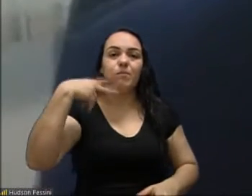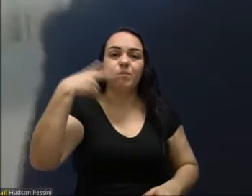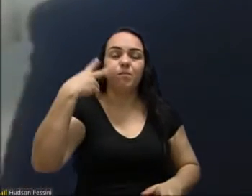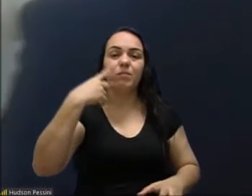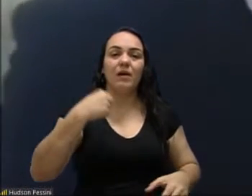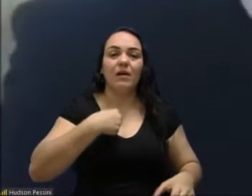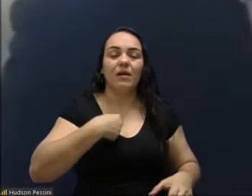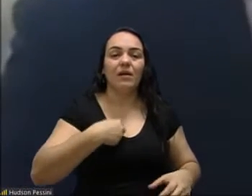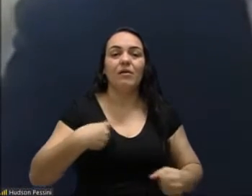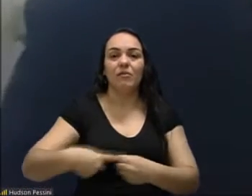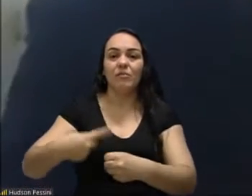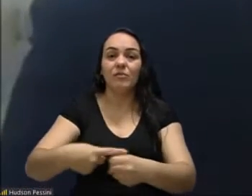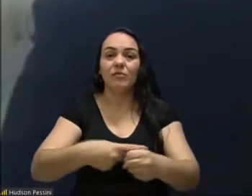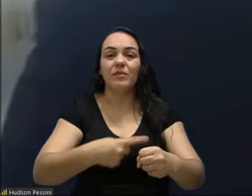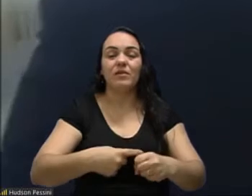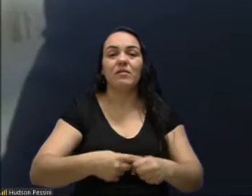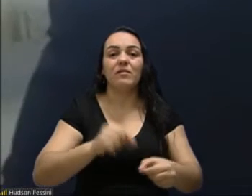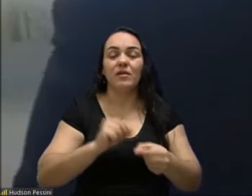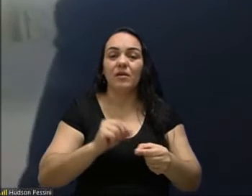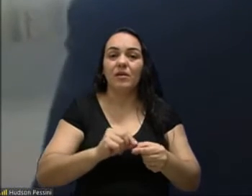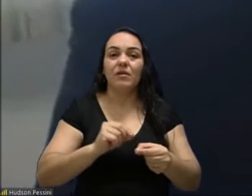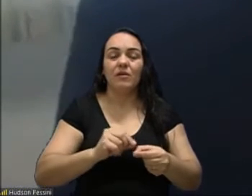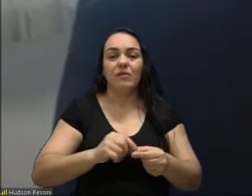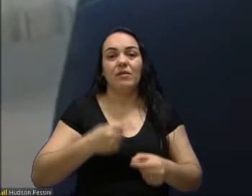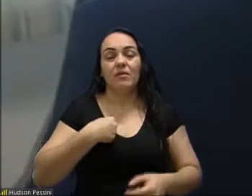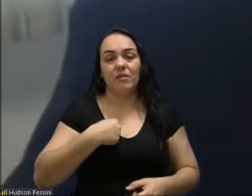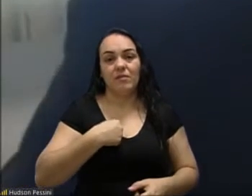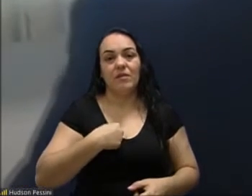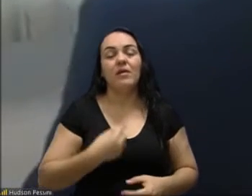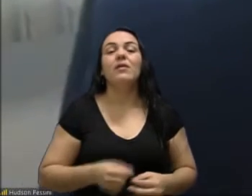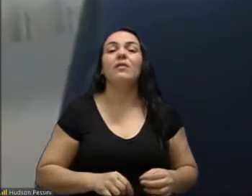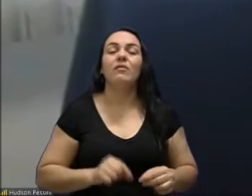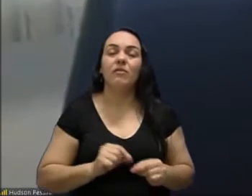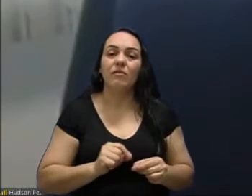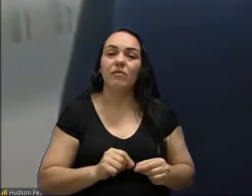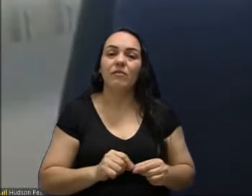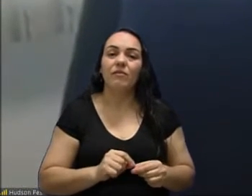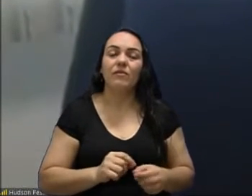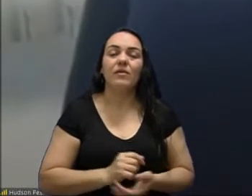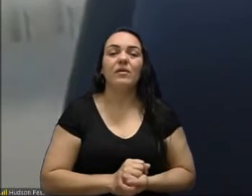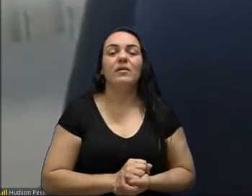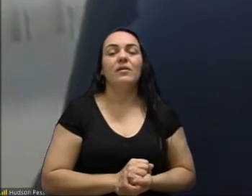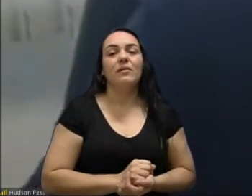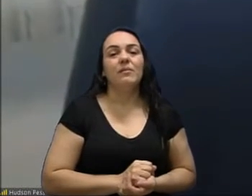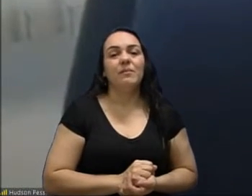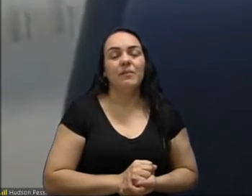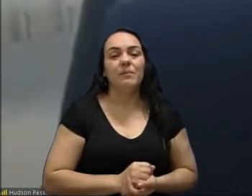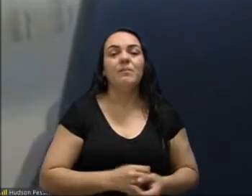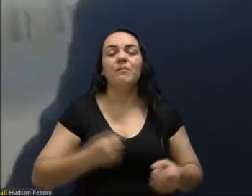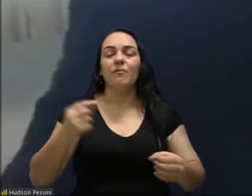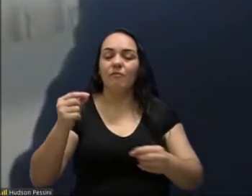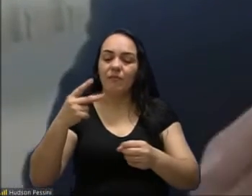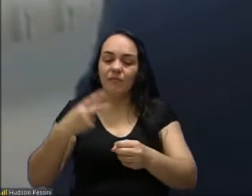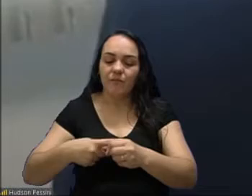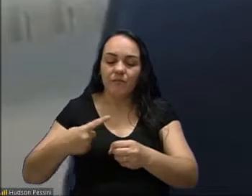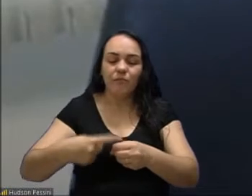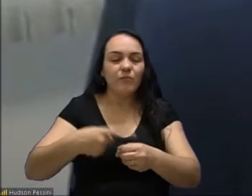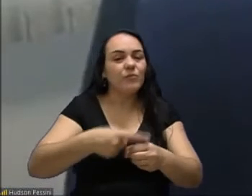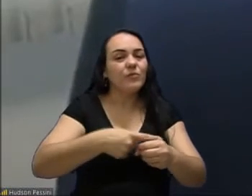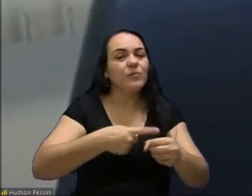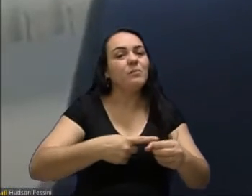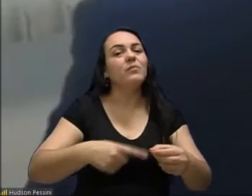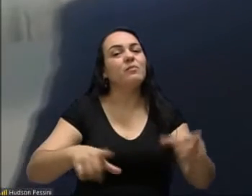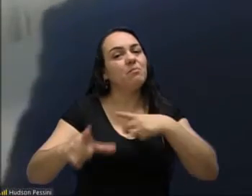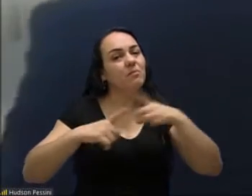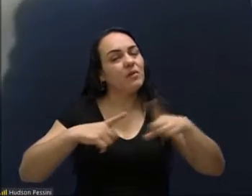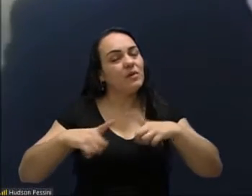ambiente municipal estou reservado a circunscrição municipal então o que que